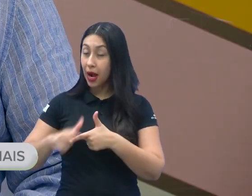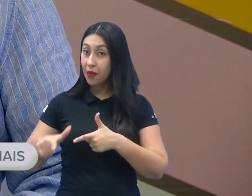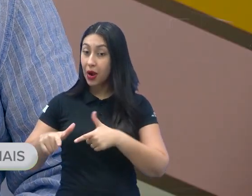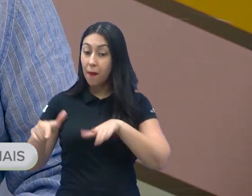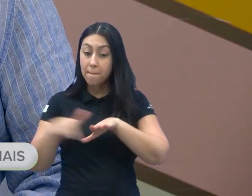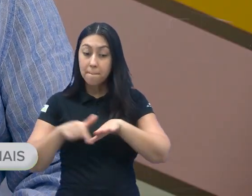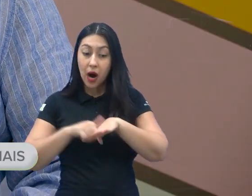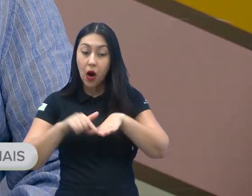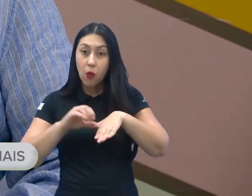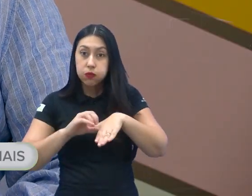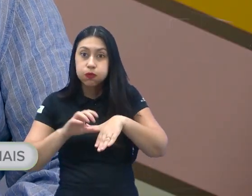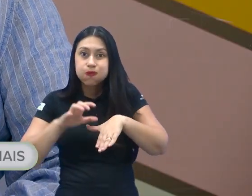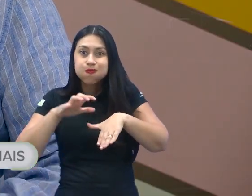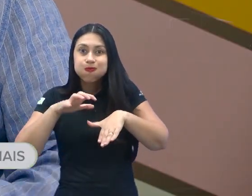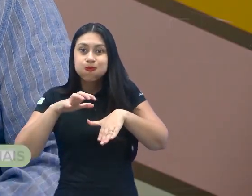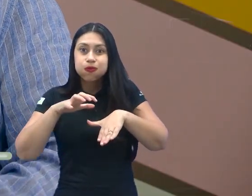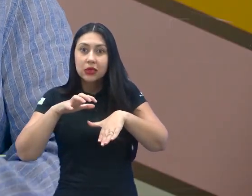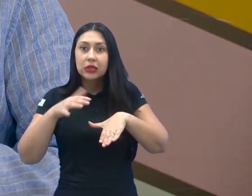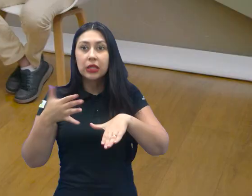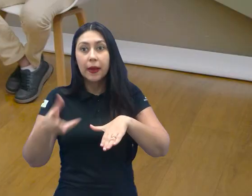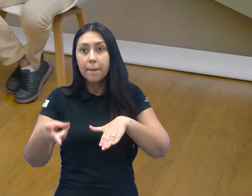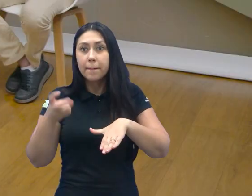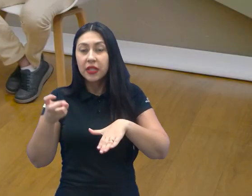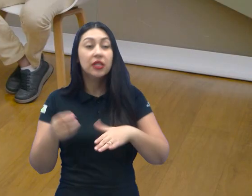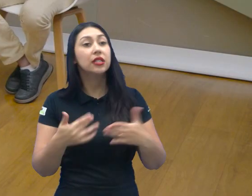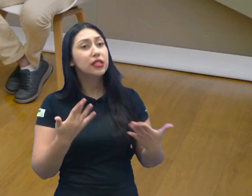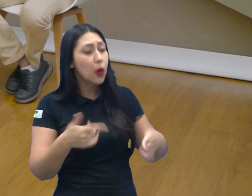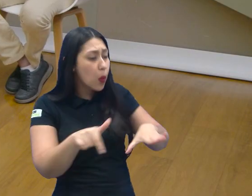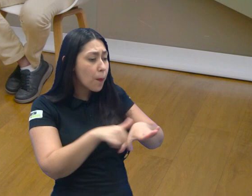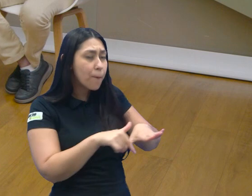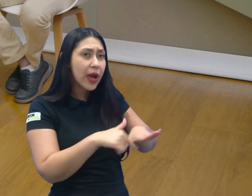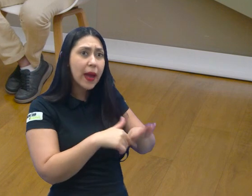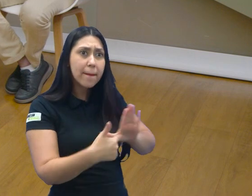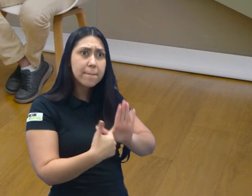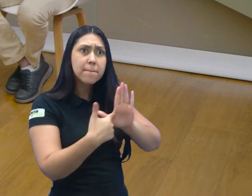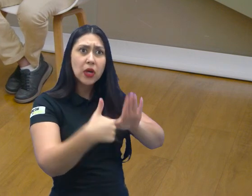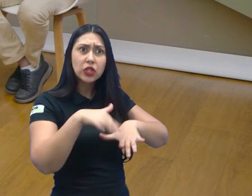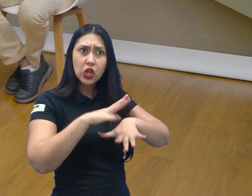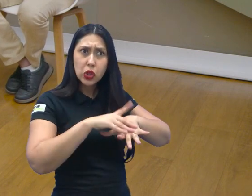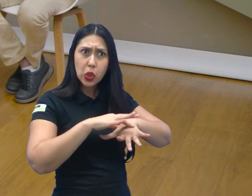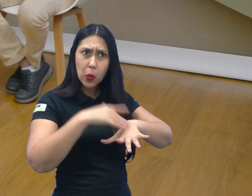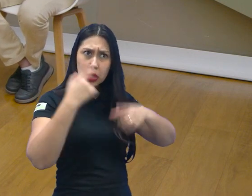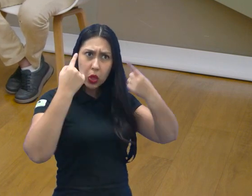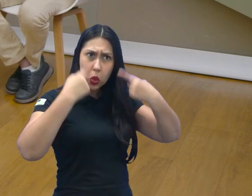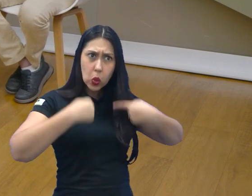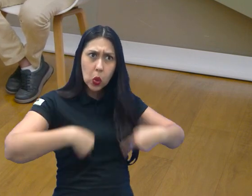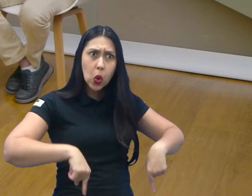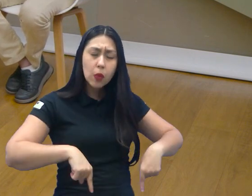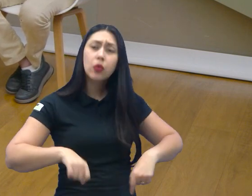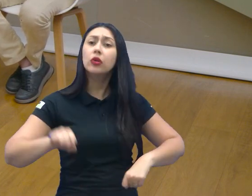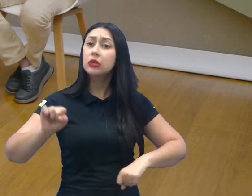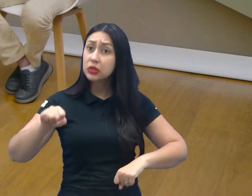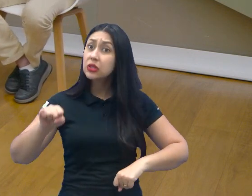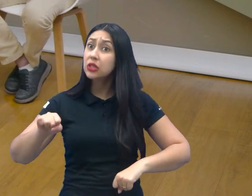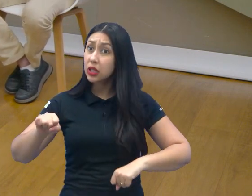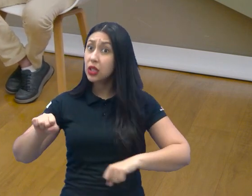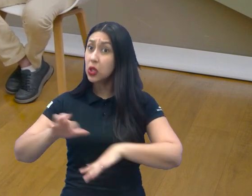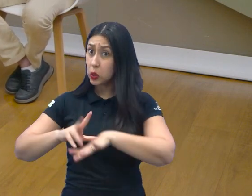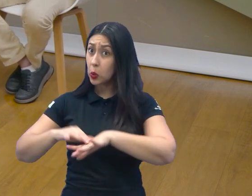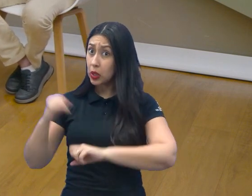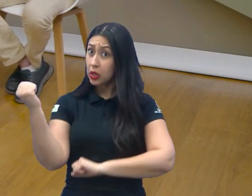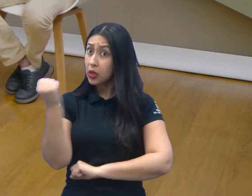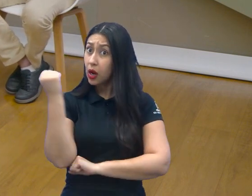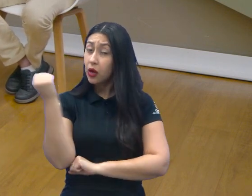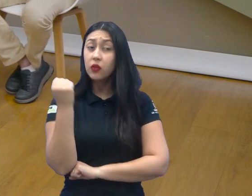é um sinal. Então, né? na verdade, o pé pode alertar de doenças em outras partes do corpo. Mais graves. Olha só, por isso que é bom